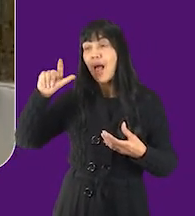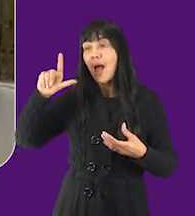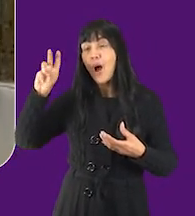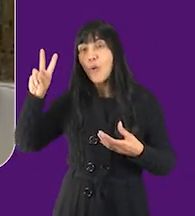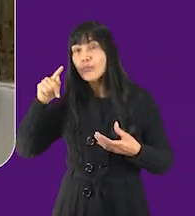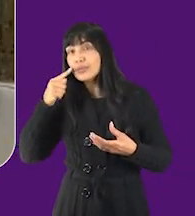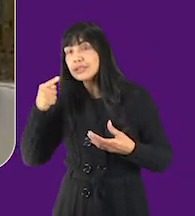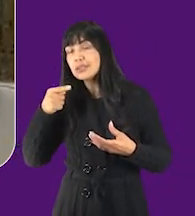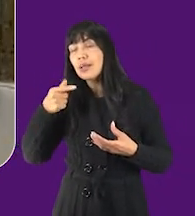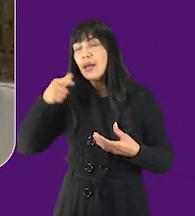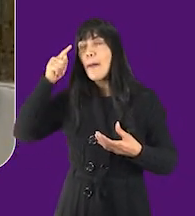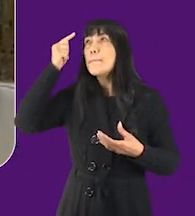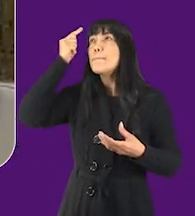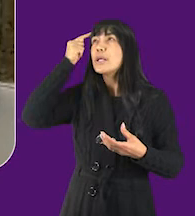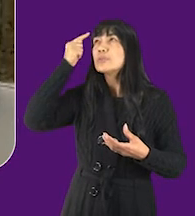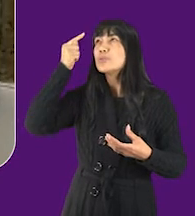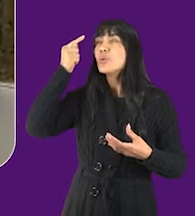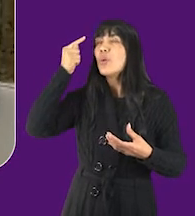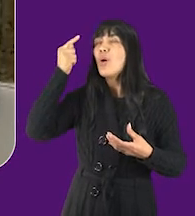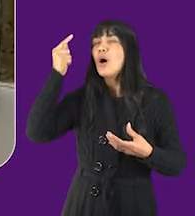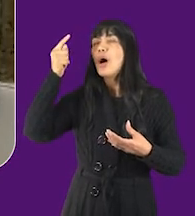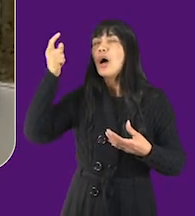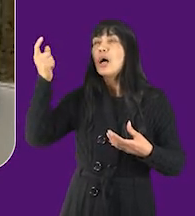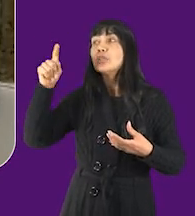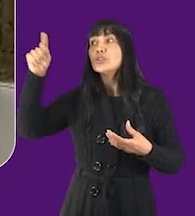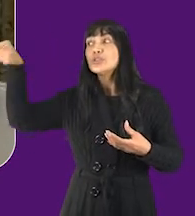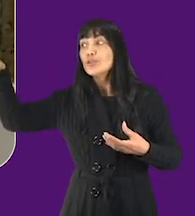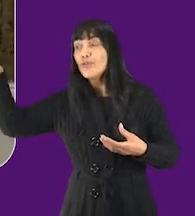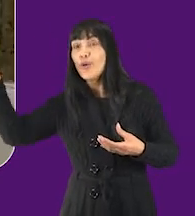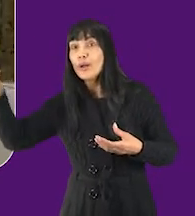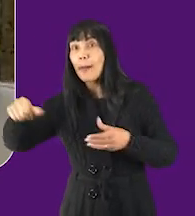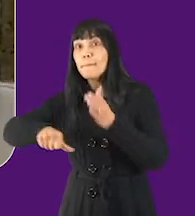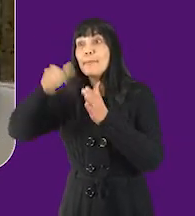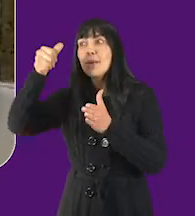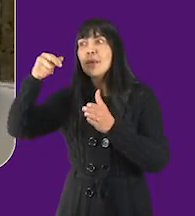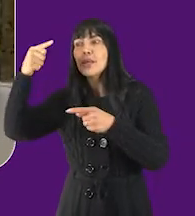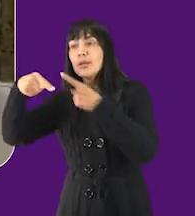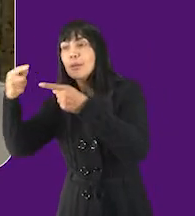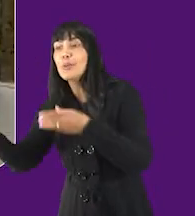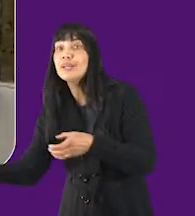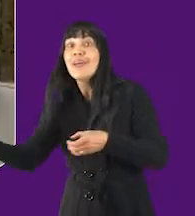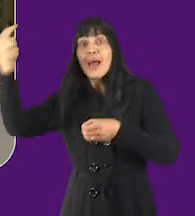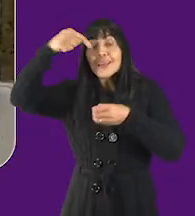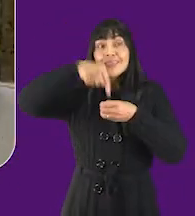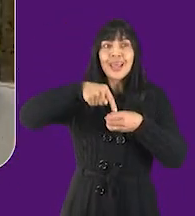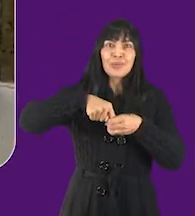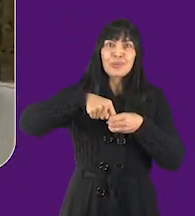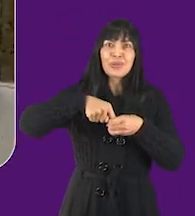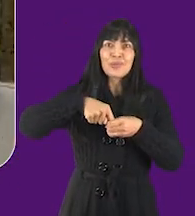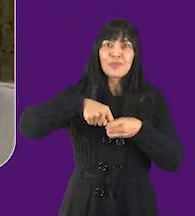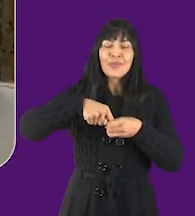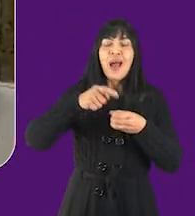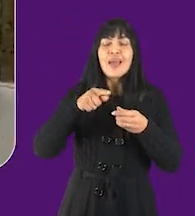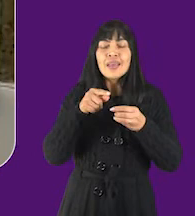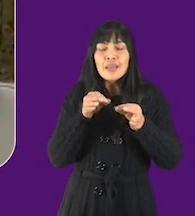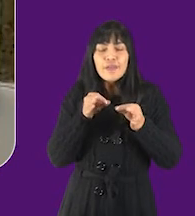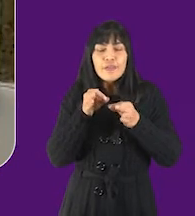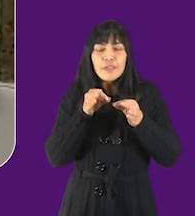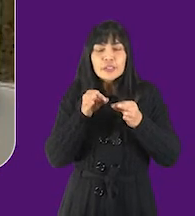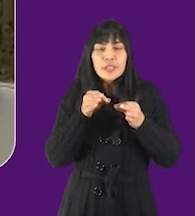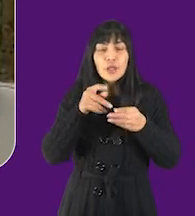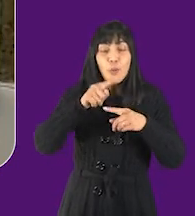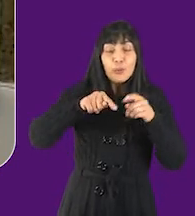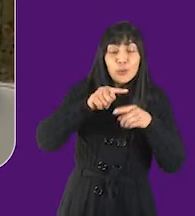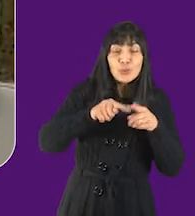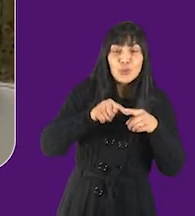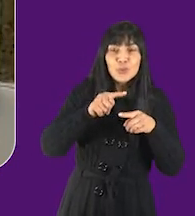seja, que eu chamo de outside in, né? Você olha a necessidade do seu cliente e tenta desenvolver um produto para aquela necessidade, ao